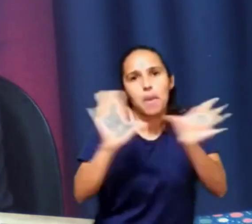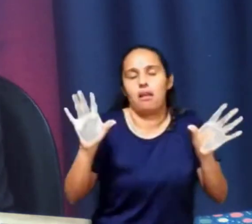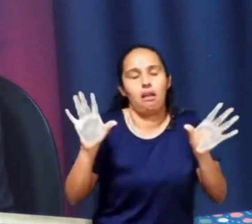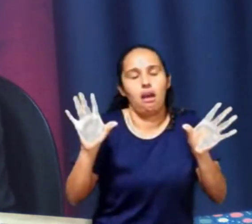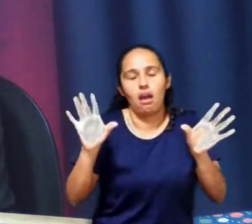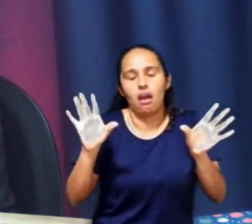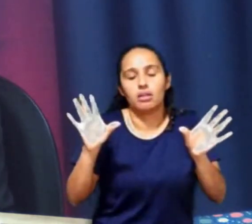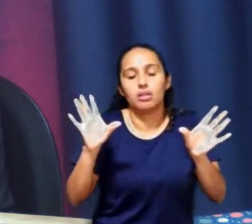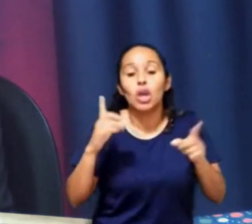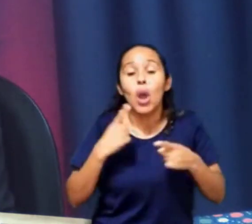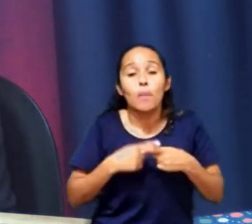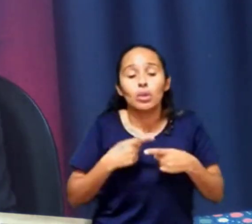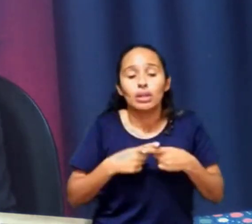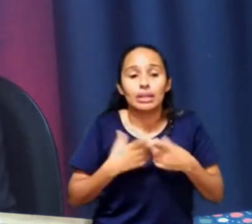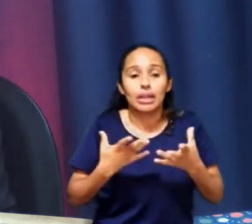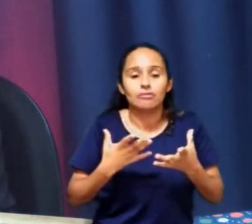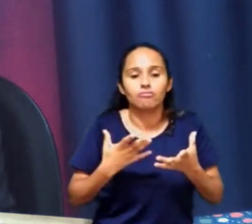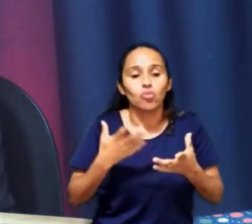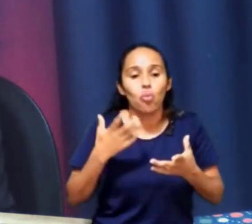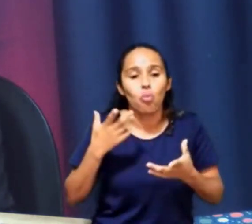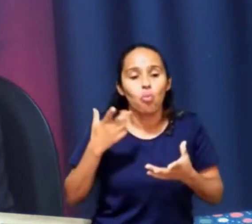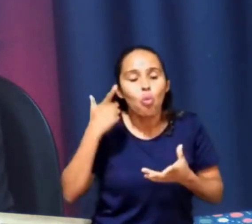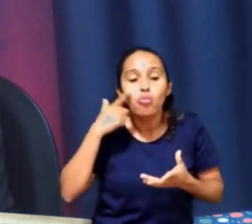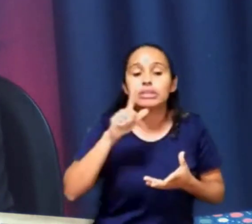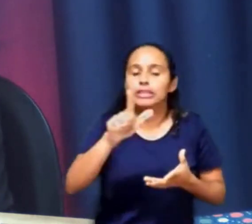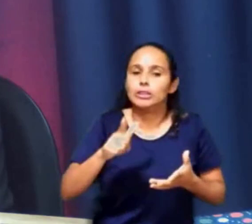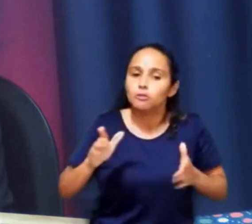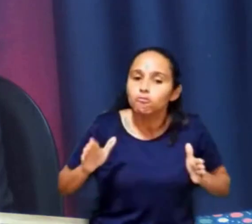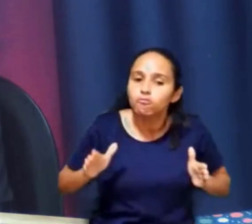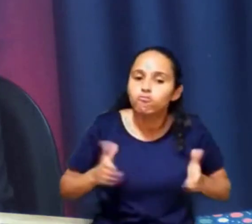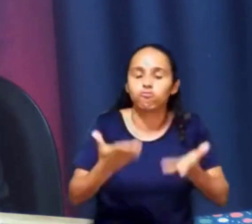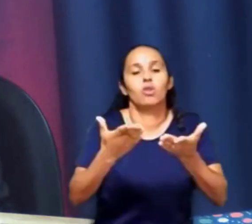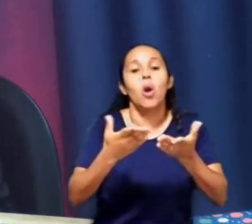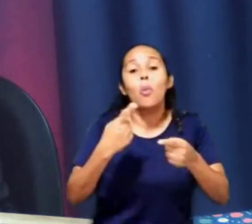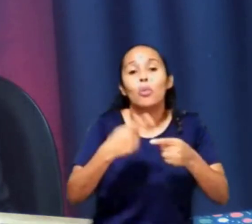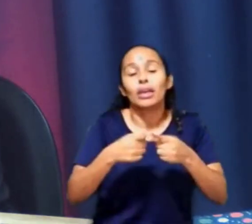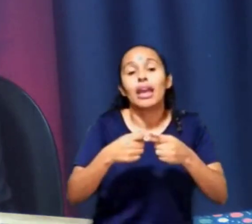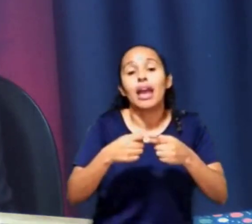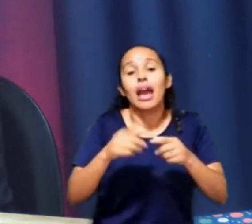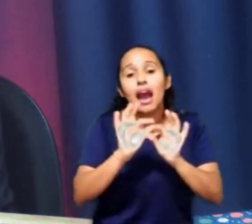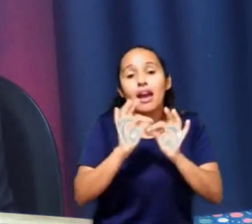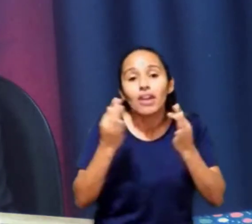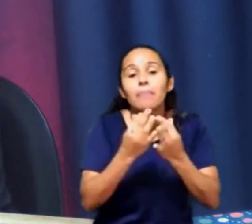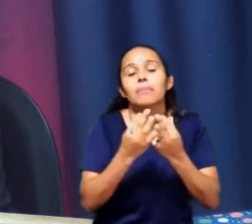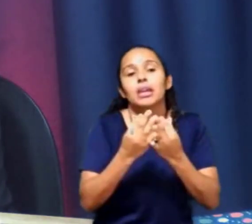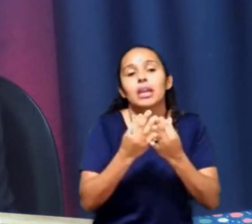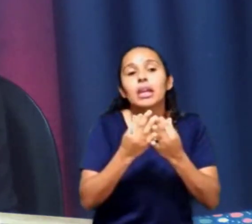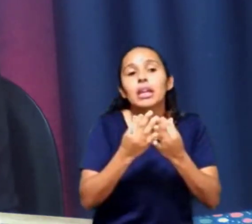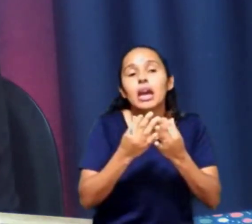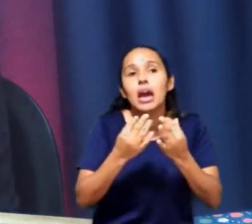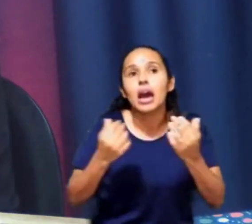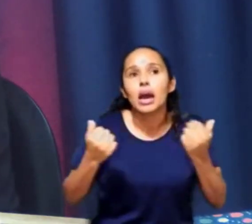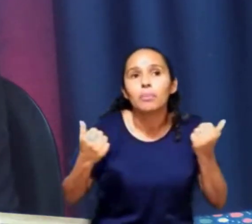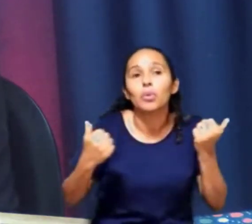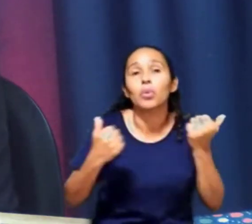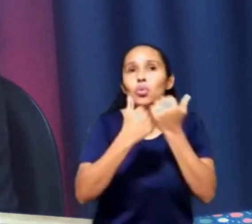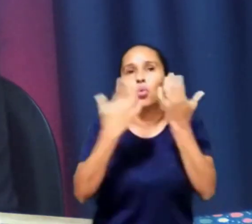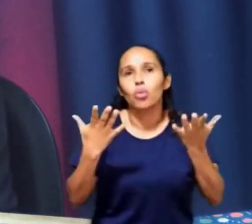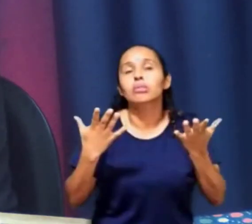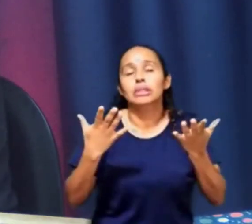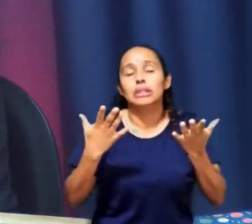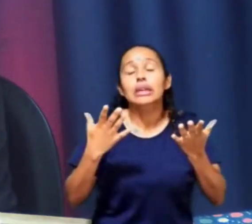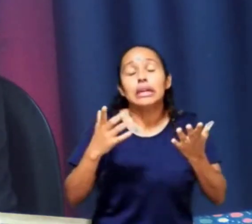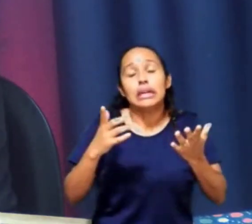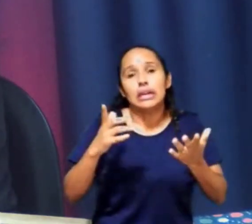condição que a Silvana teve. A Silvana teve uma família que apoiou muito, né, a Silvana fez fono, a Silvana foi para uma escola regular, então